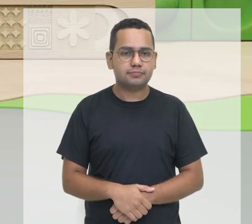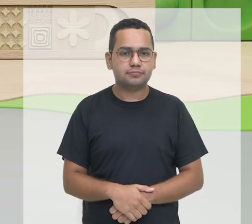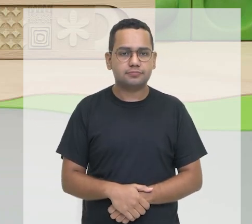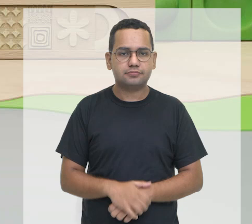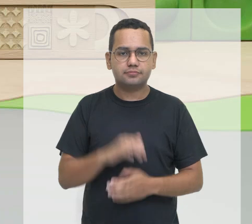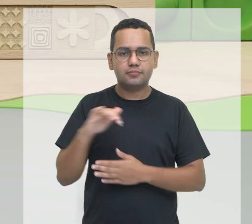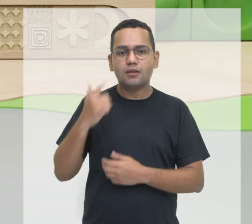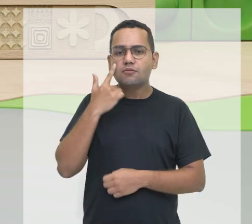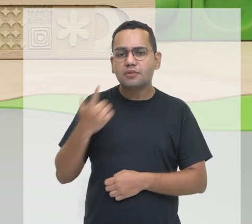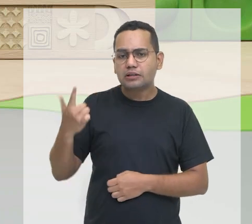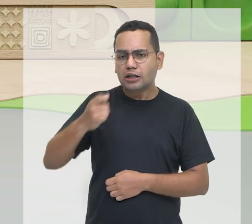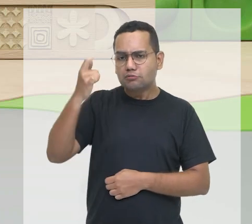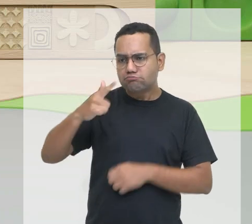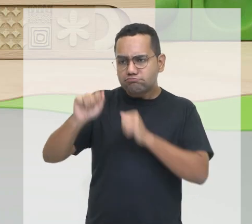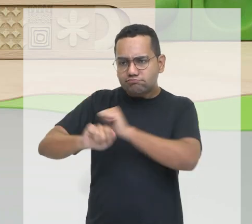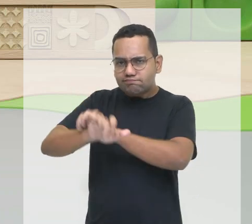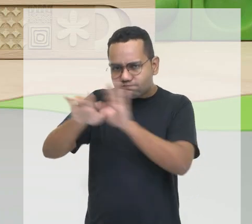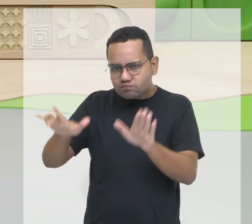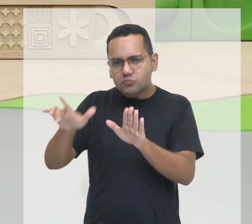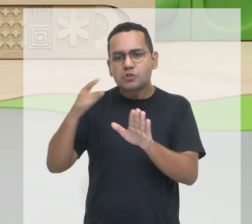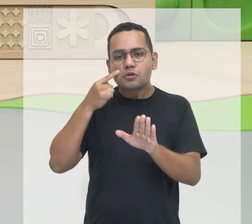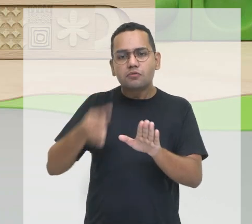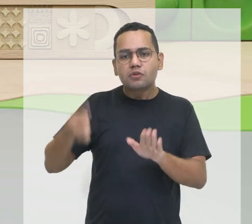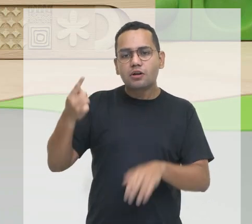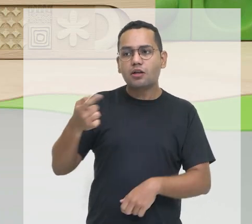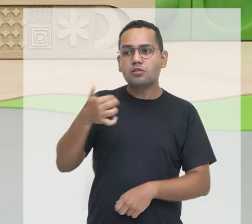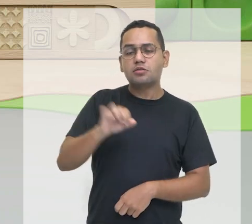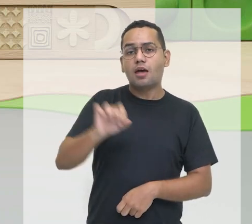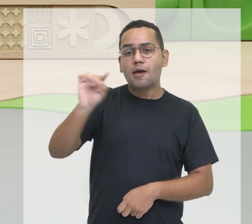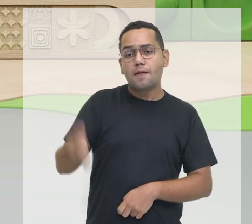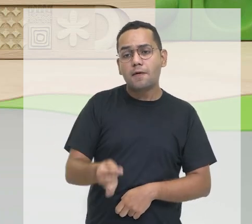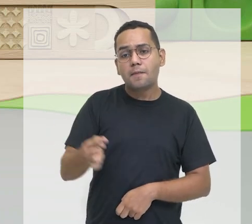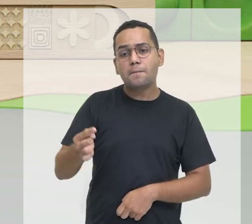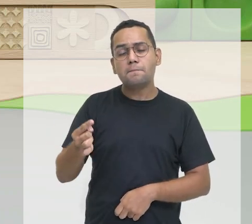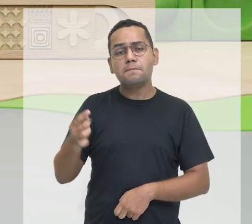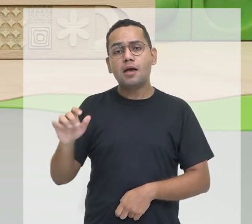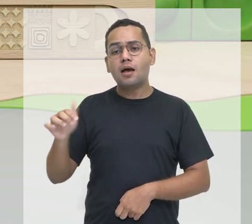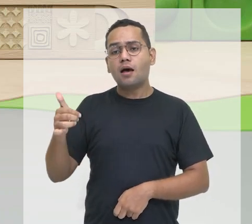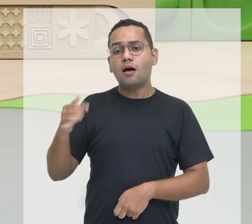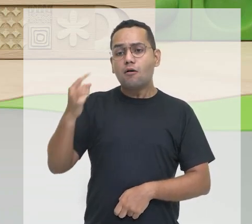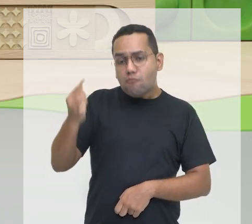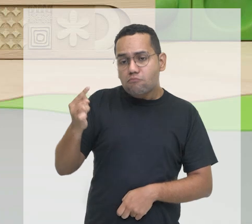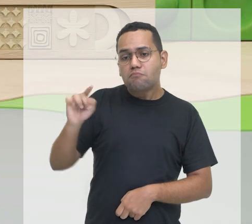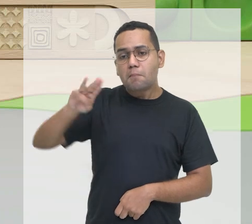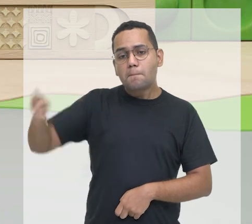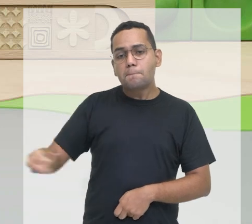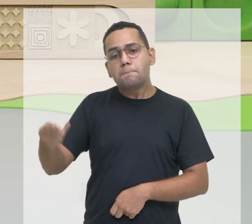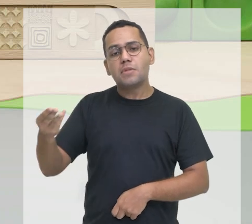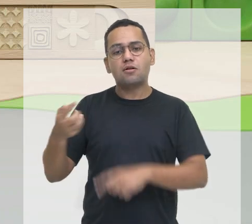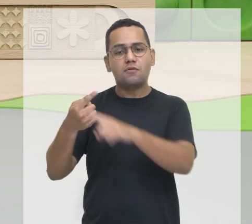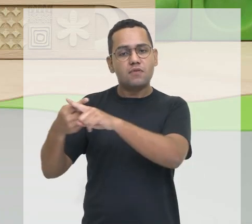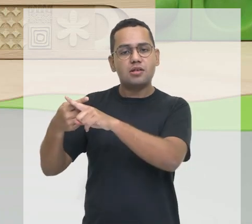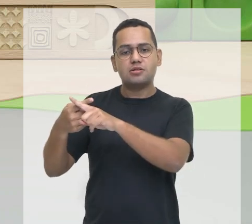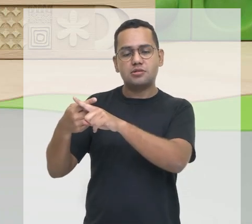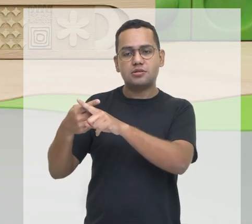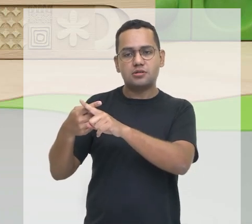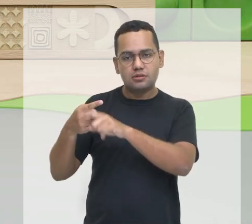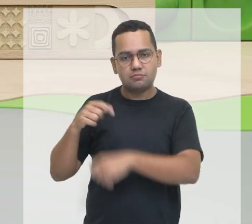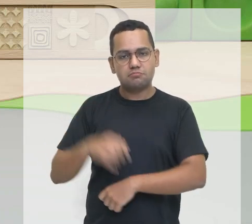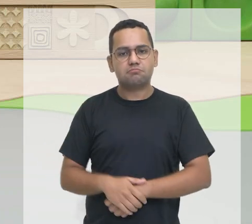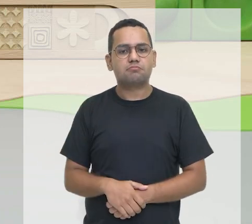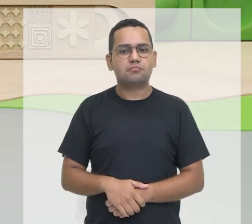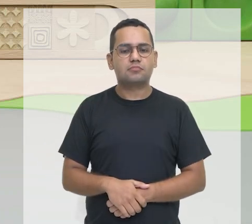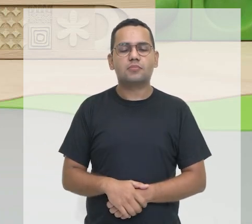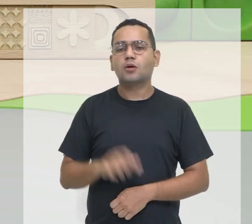a luminosidade delas é entre 10.000 e 1 milhão de vezes a luminosidade do Sol. A gente já sabe que o